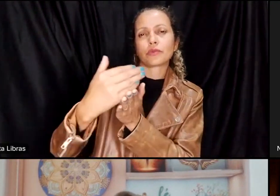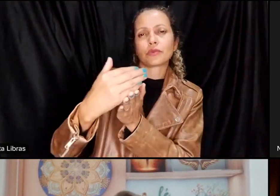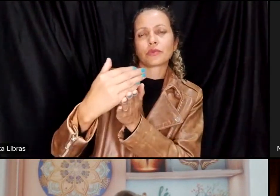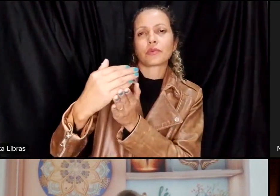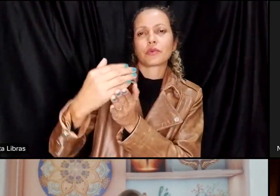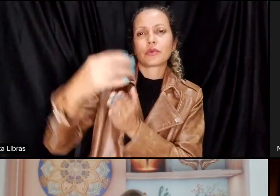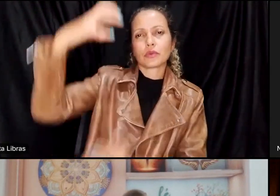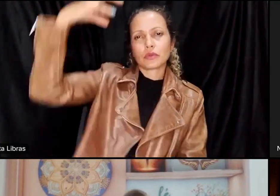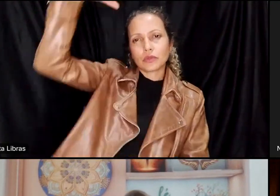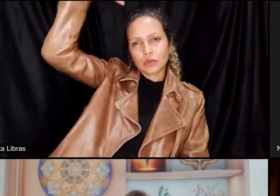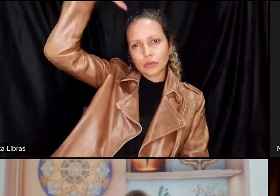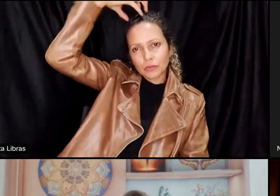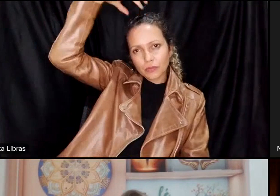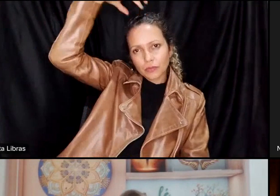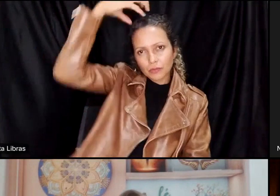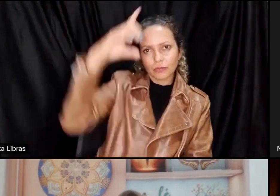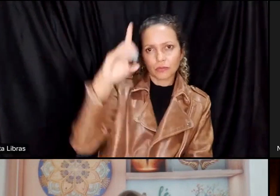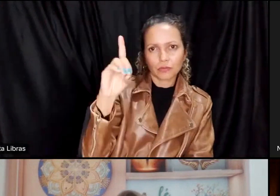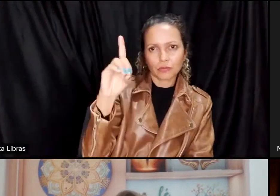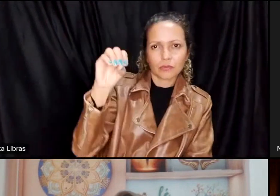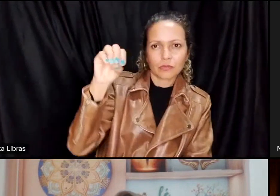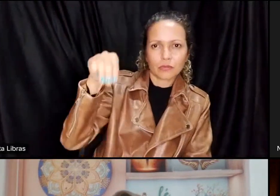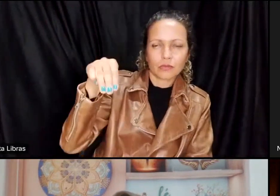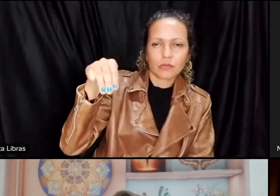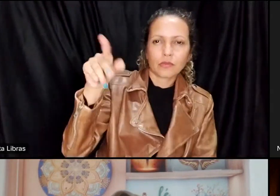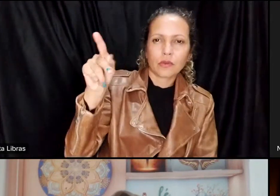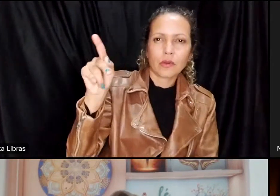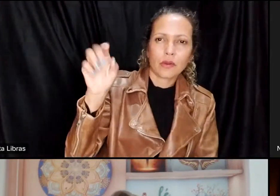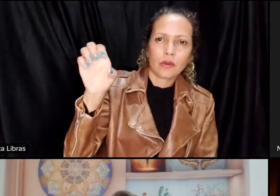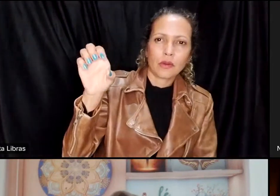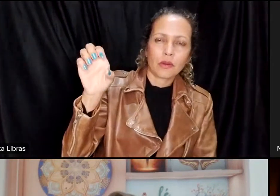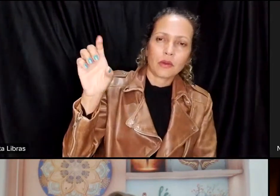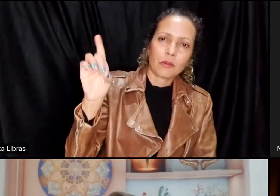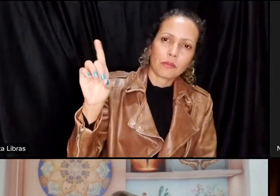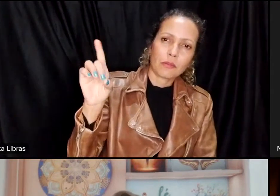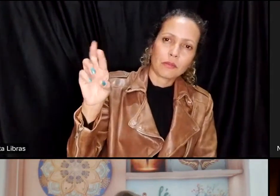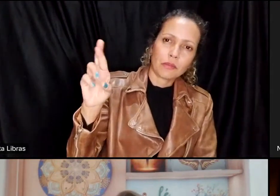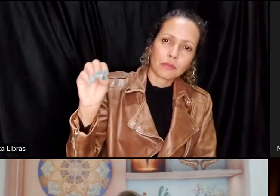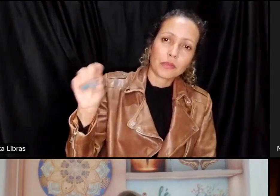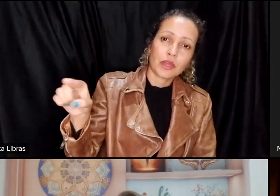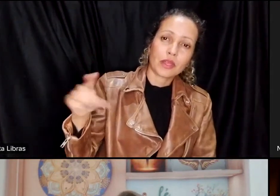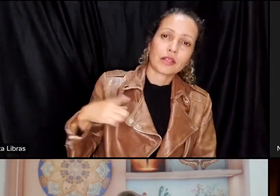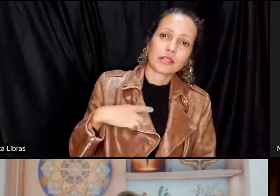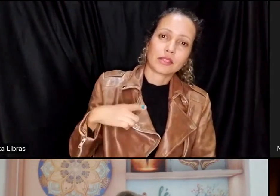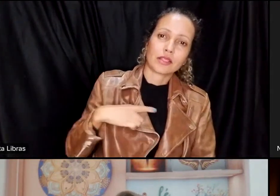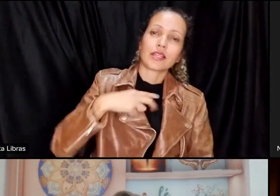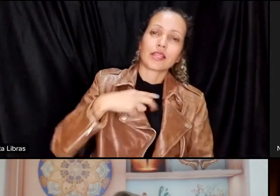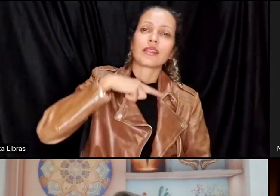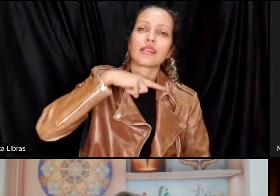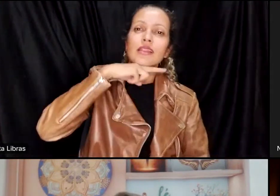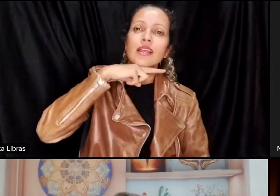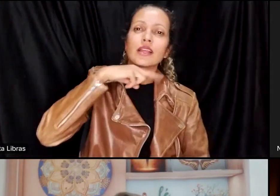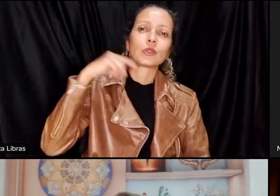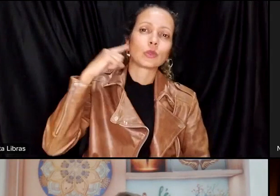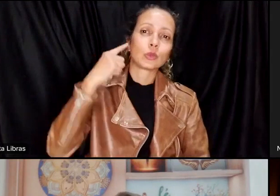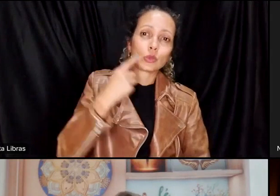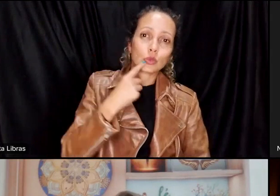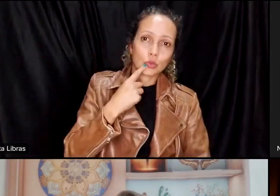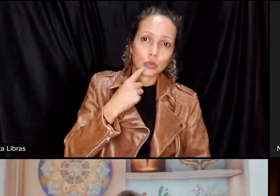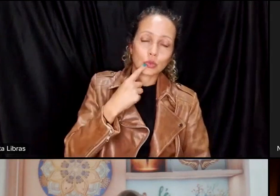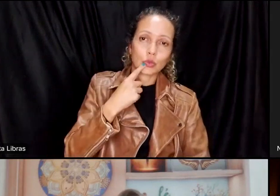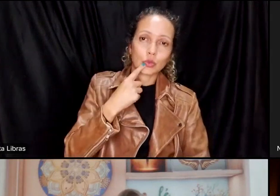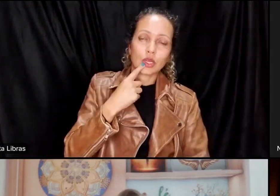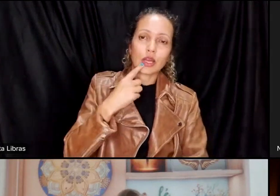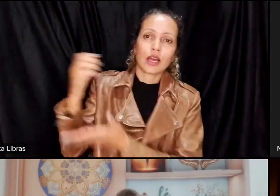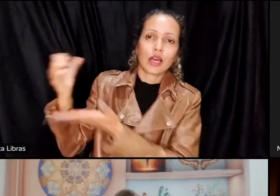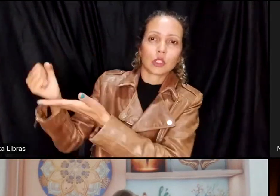Então, ele trouxe professor da França para poder ter a escola de educação de surdos.